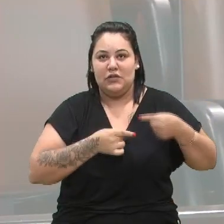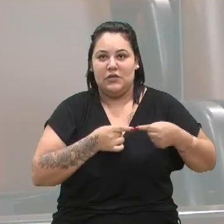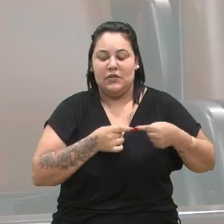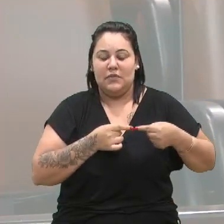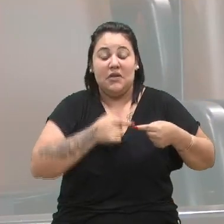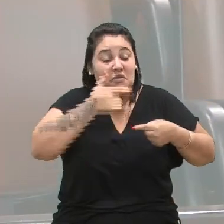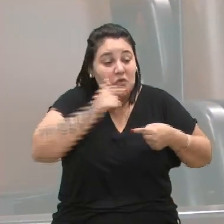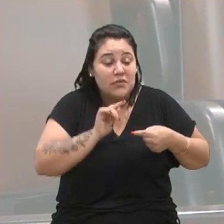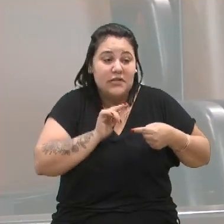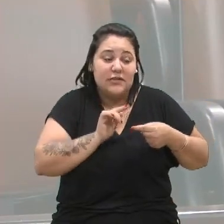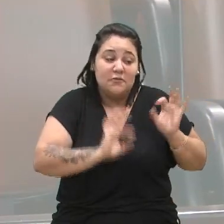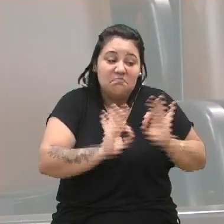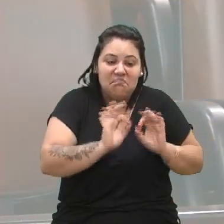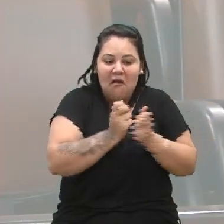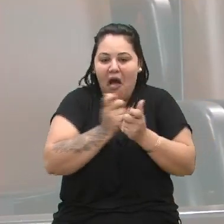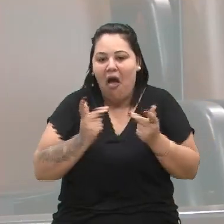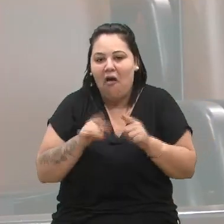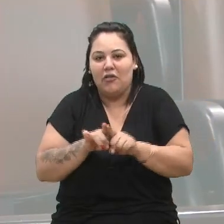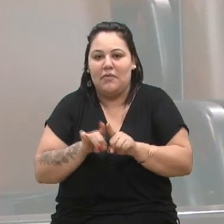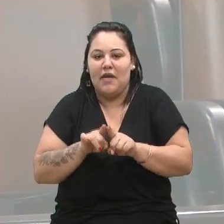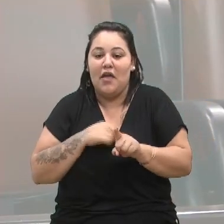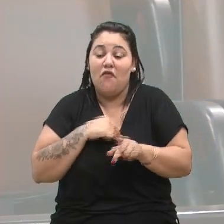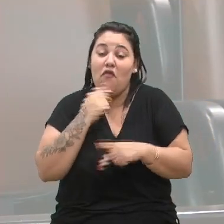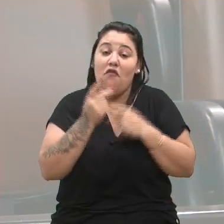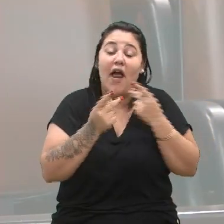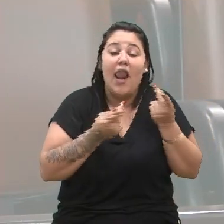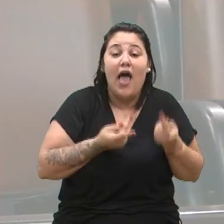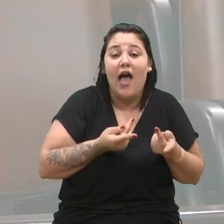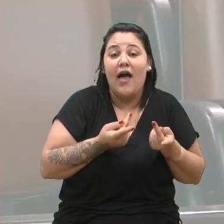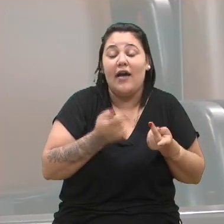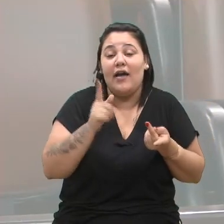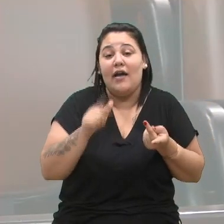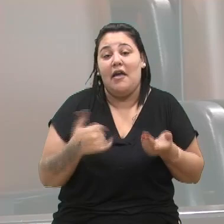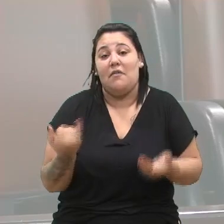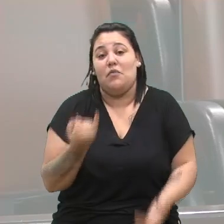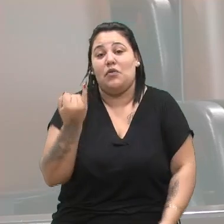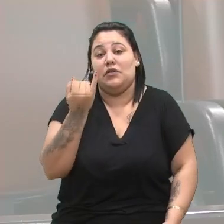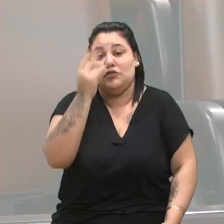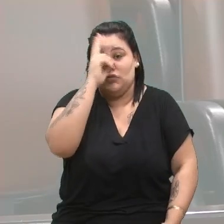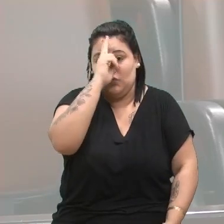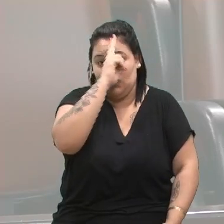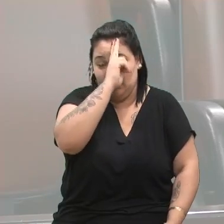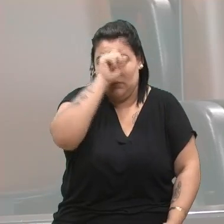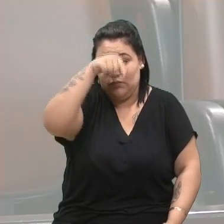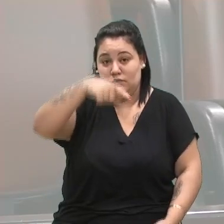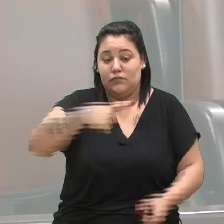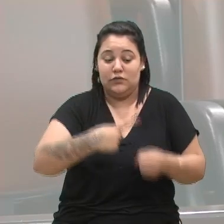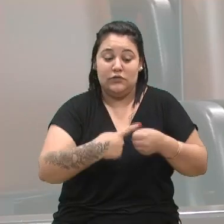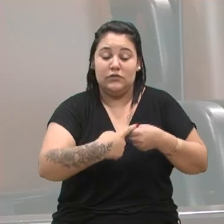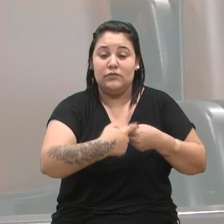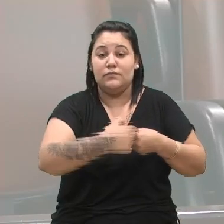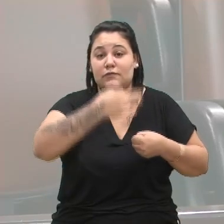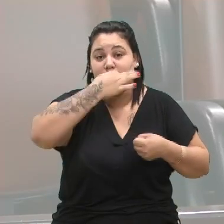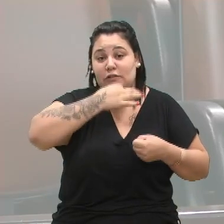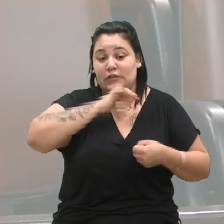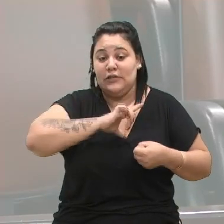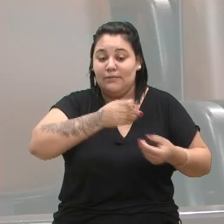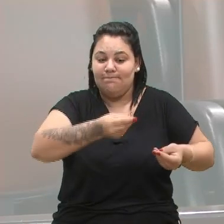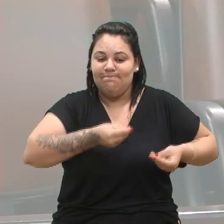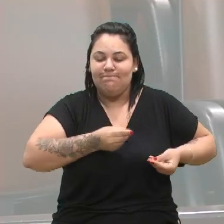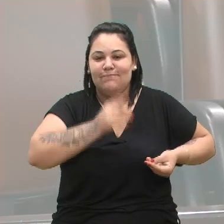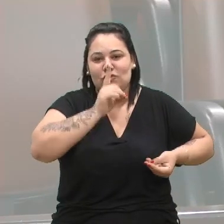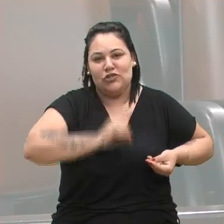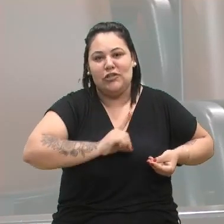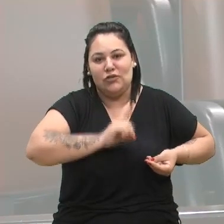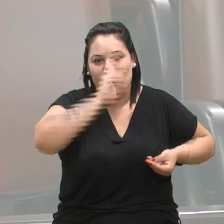ajustar. Eu vou também relatar que é muito importante o Uber na cidade de Caxias do Sul, que deu o direito